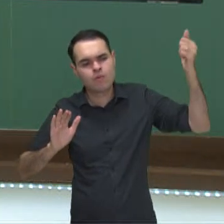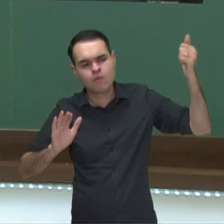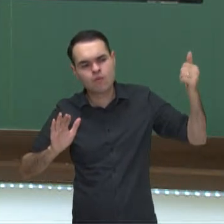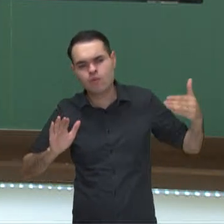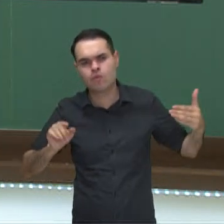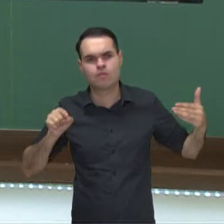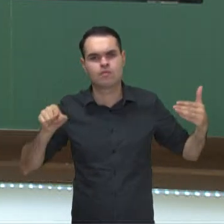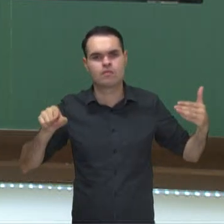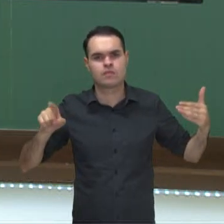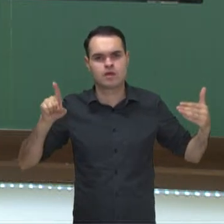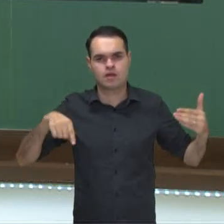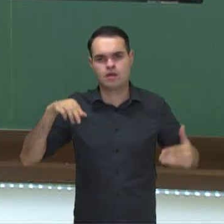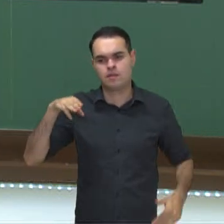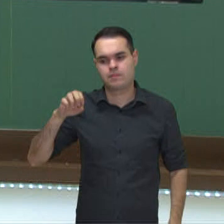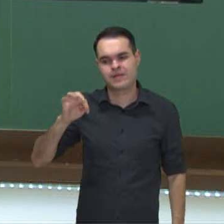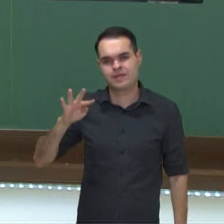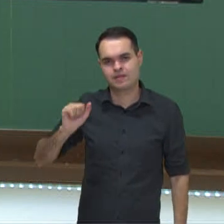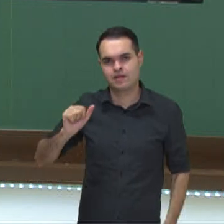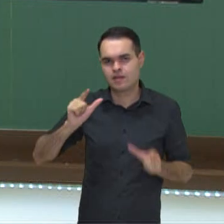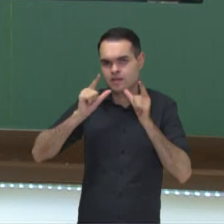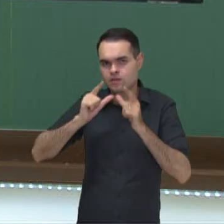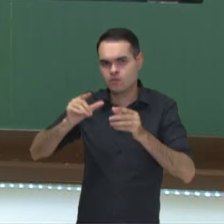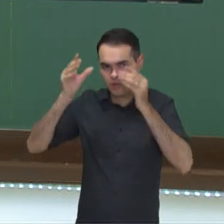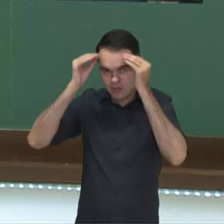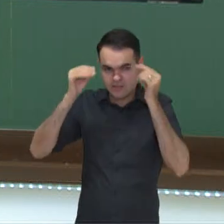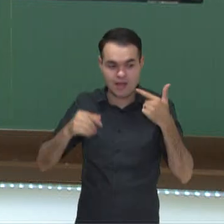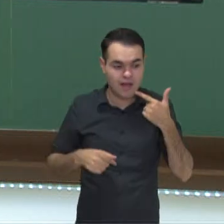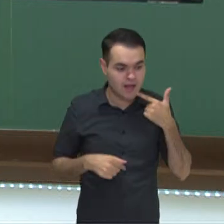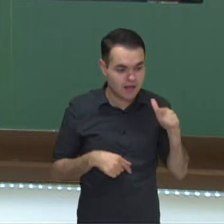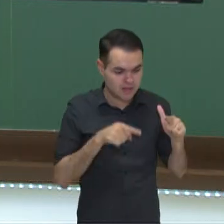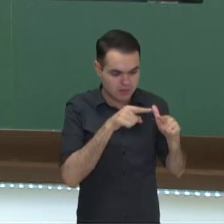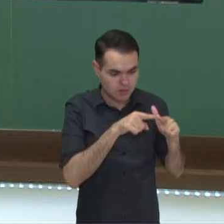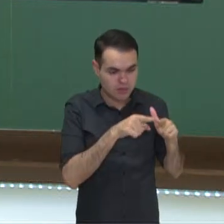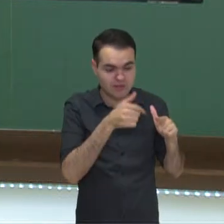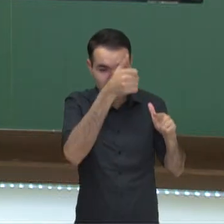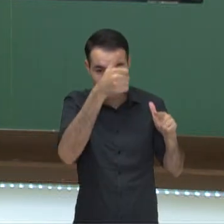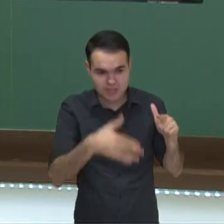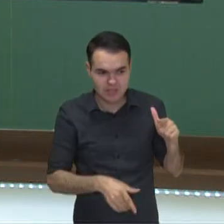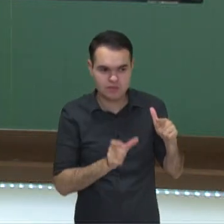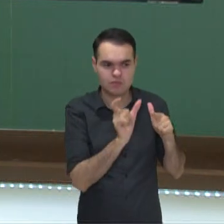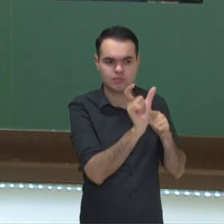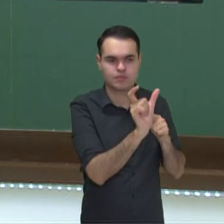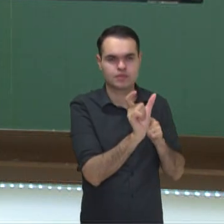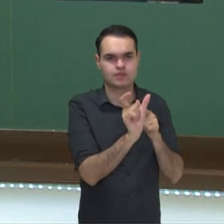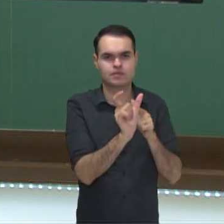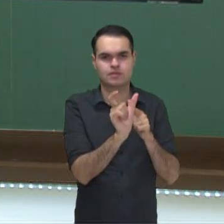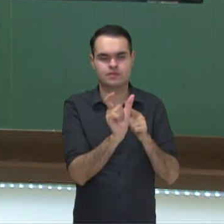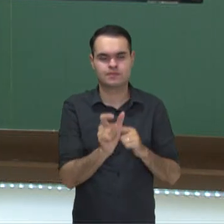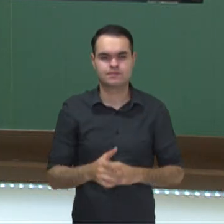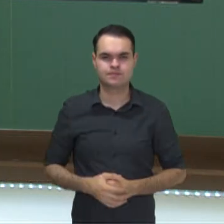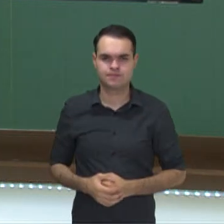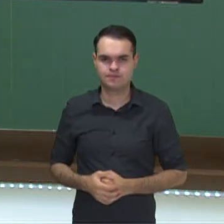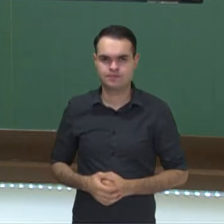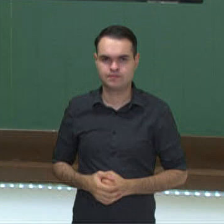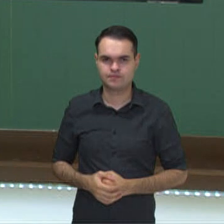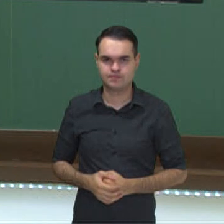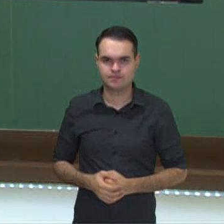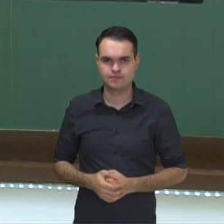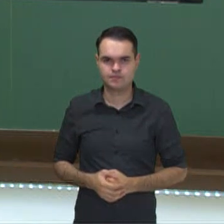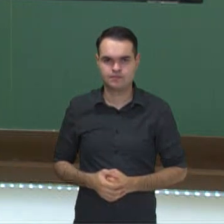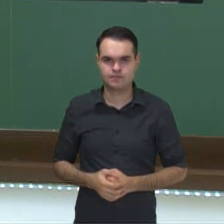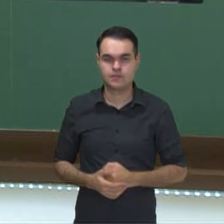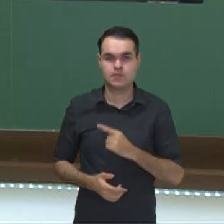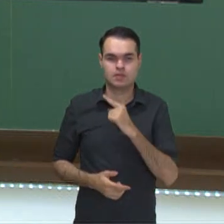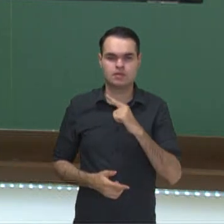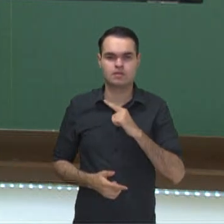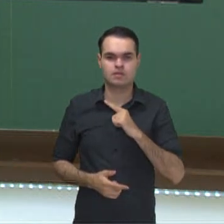científico. É a metalinguagem, é a língua explicando aquele termo. Nós temos aqui a presença do